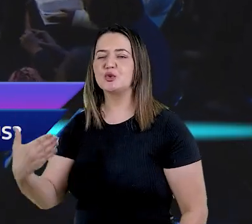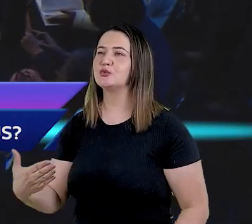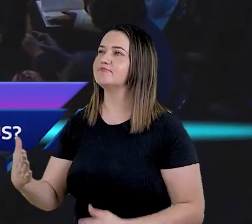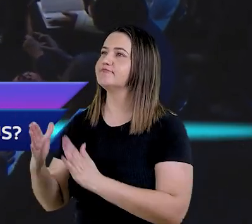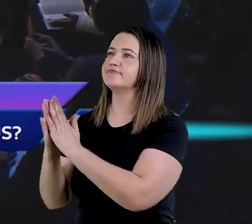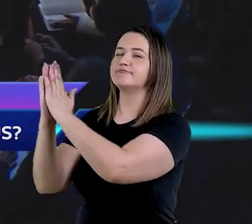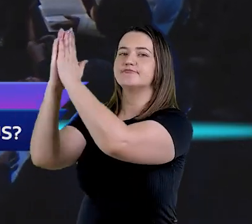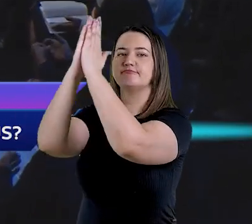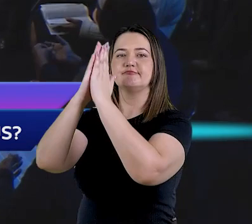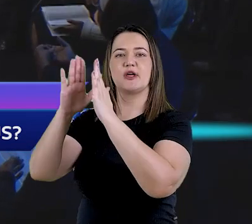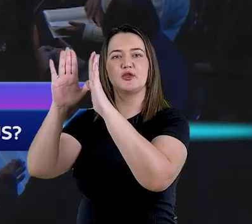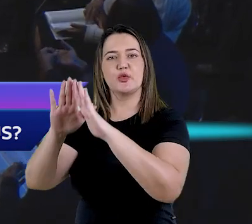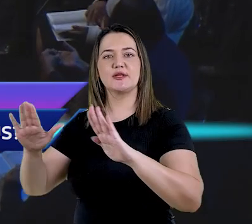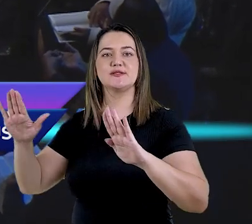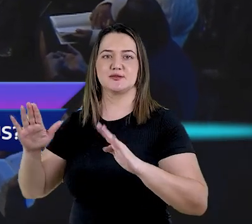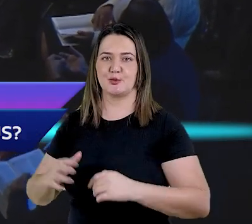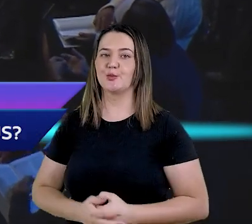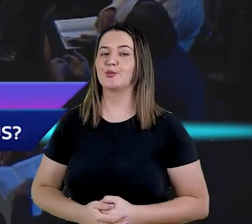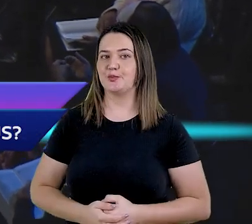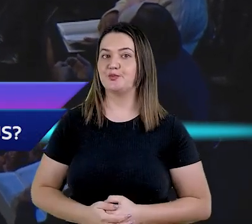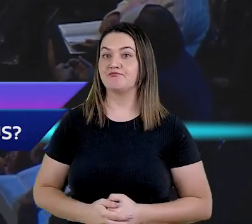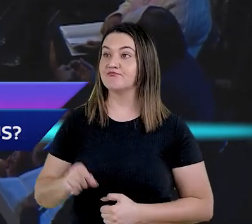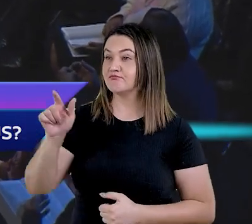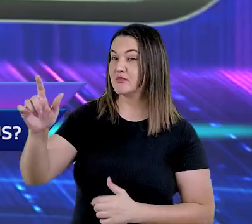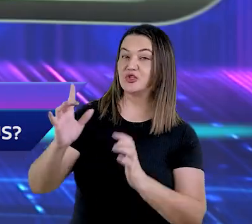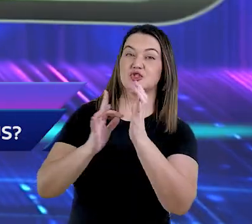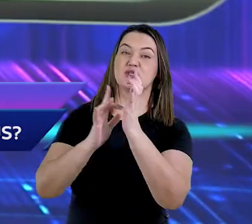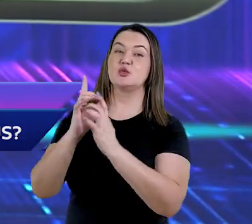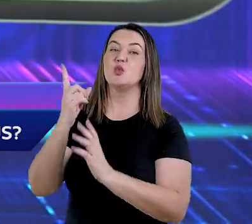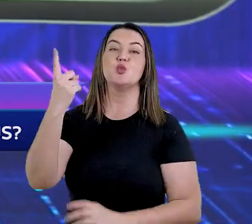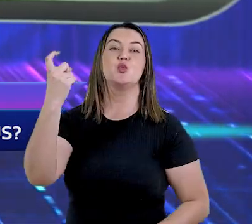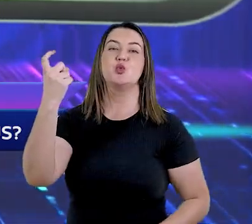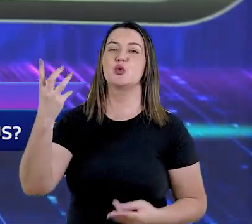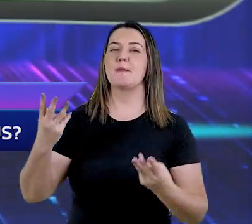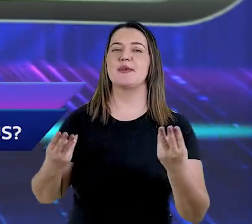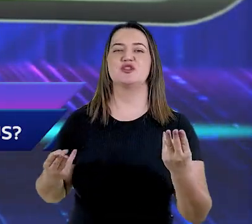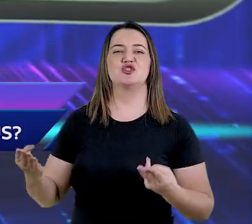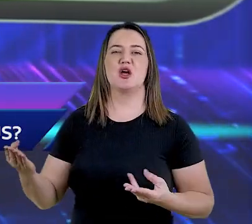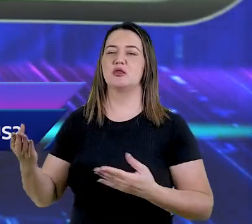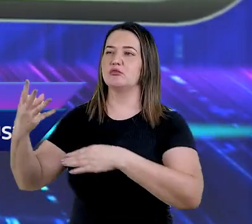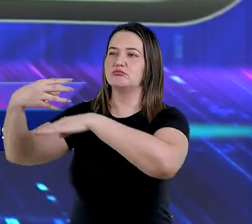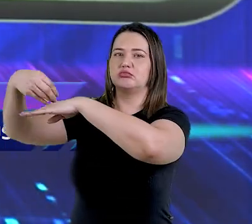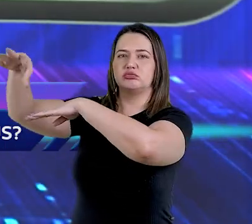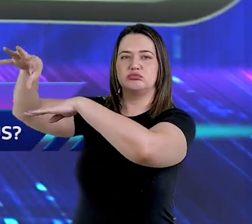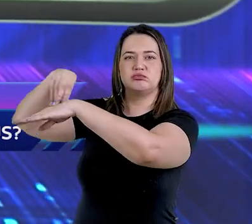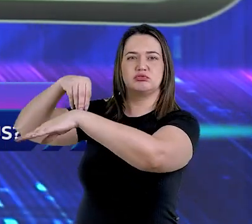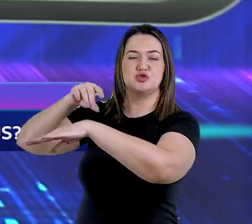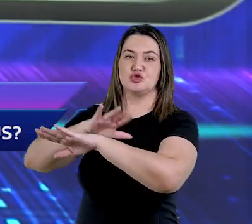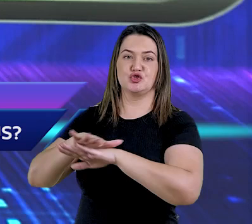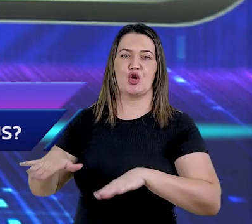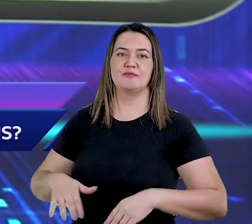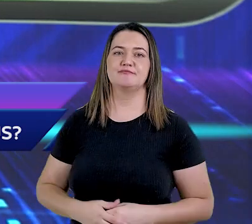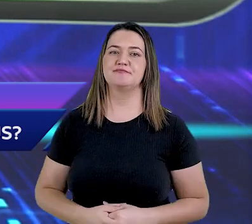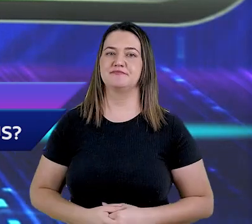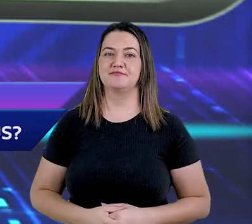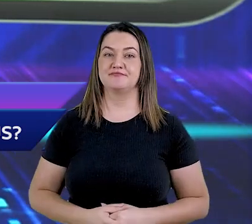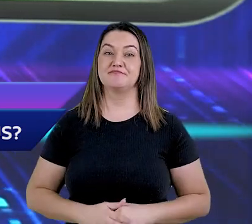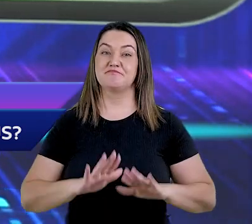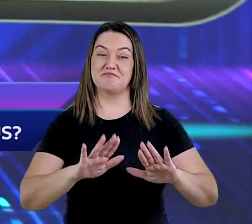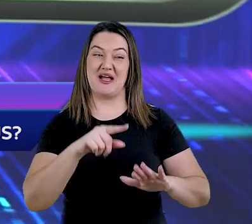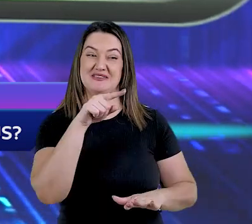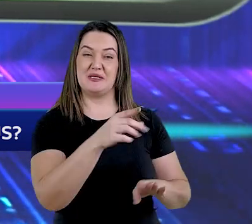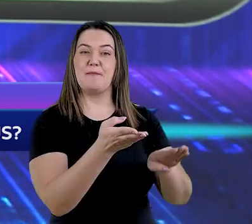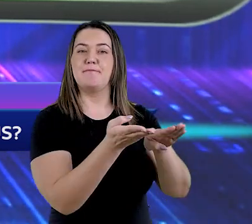é aquela que tem Jesus como único mediador entre nós e Deus. Agora,